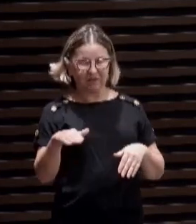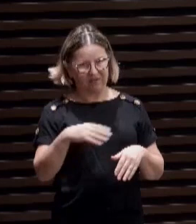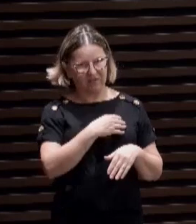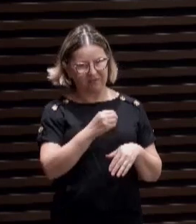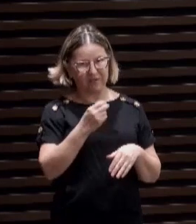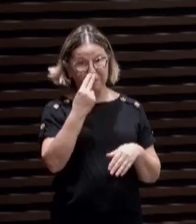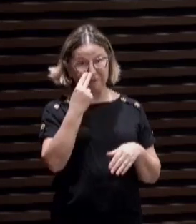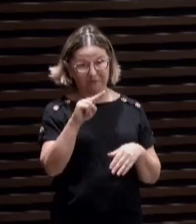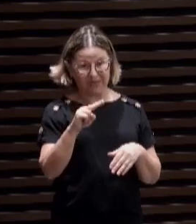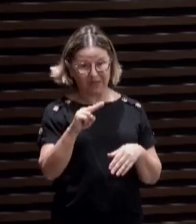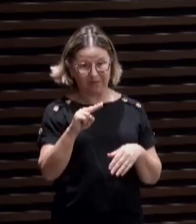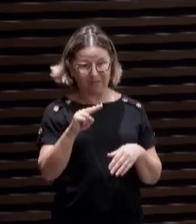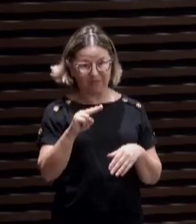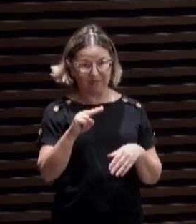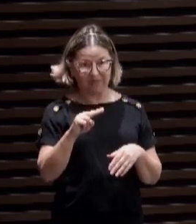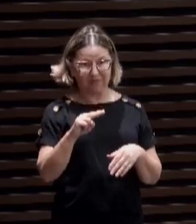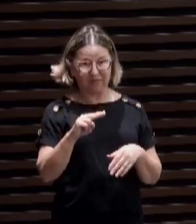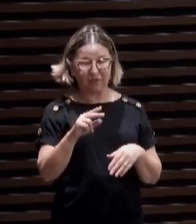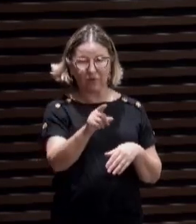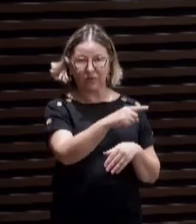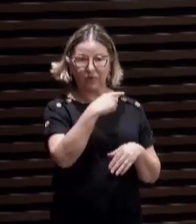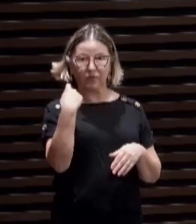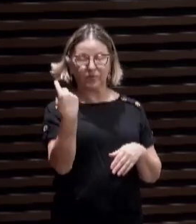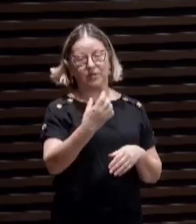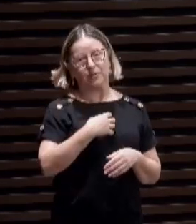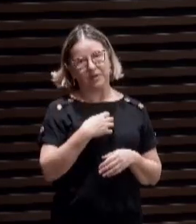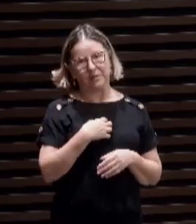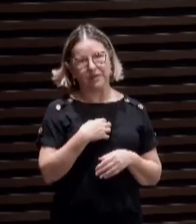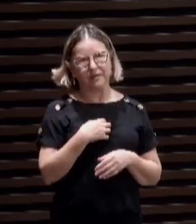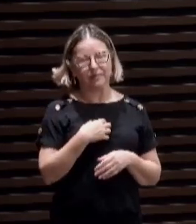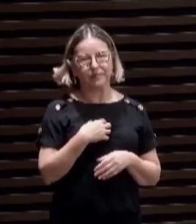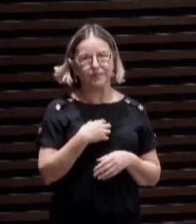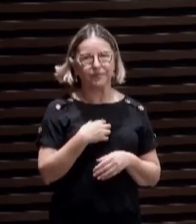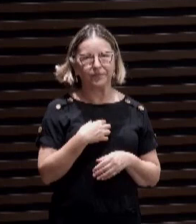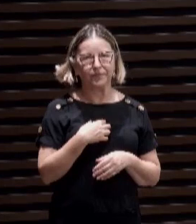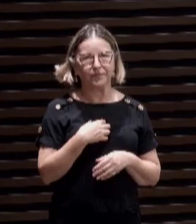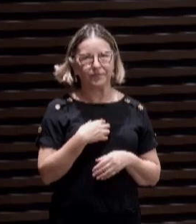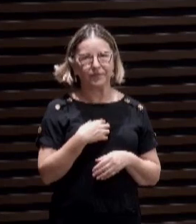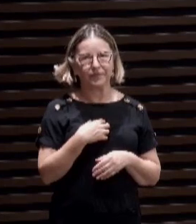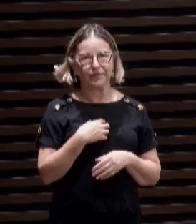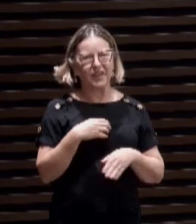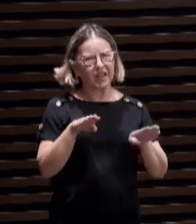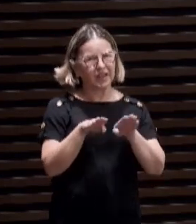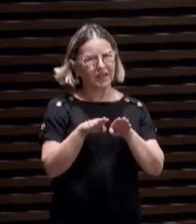que nós temos diante das coisas, tendem a também não ver algum